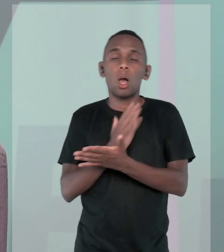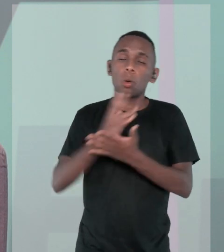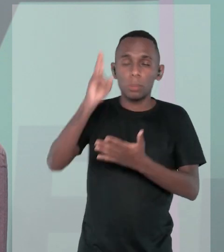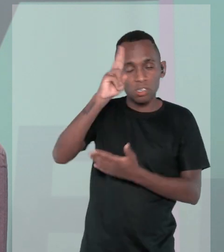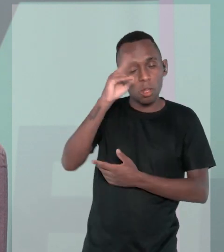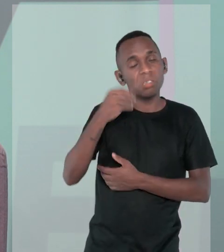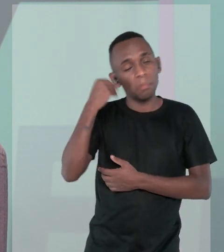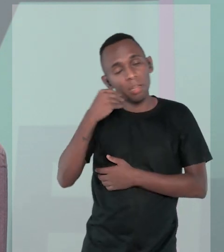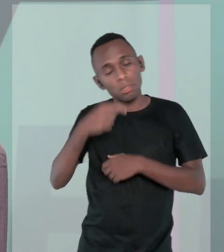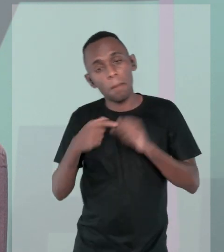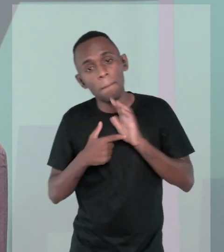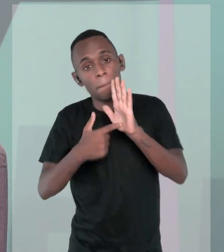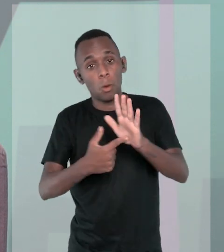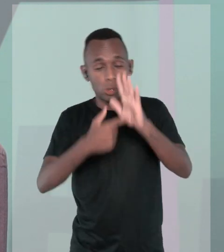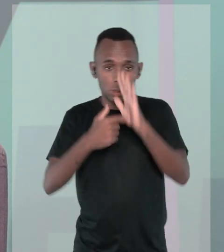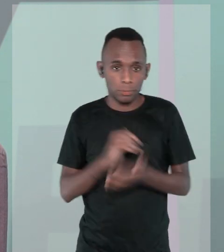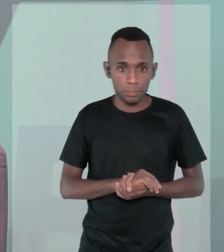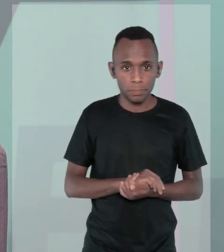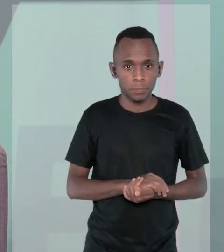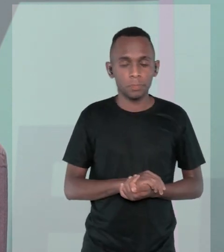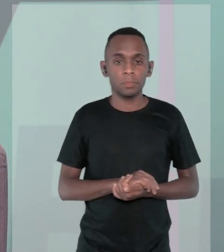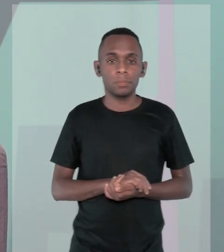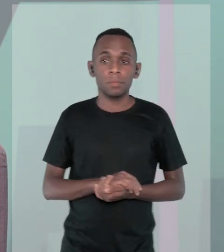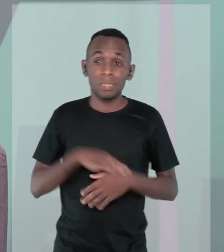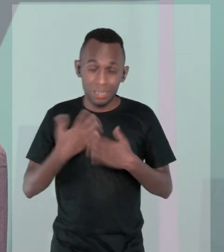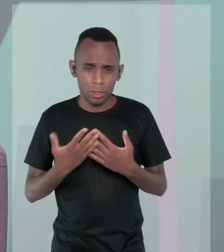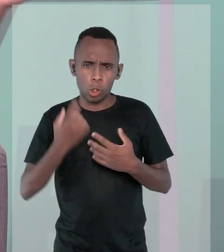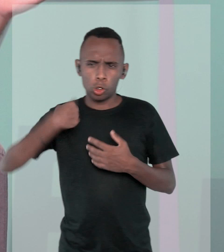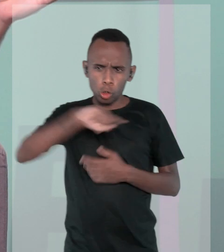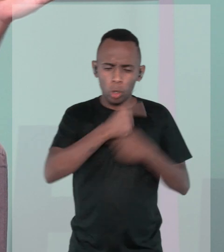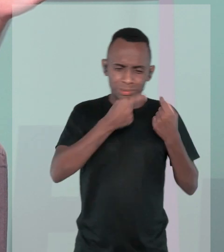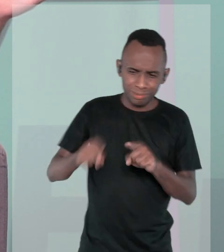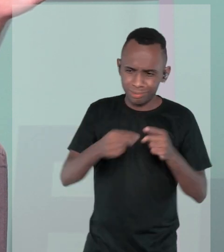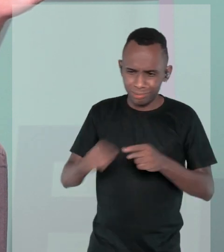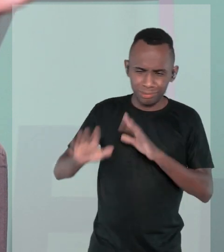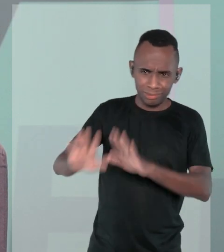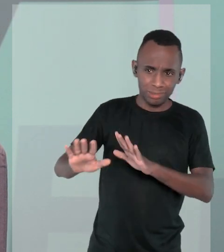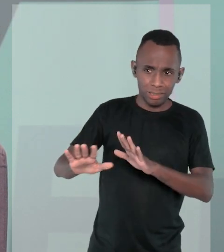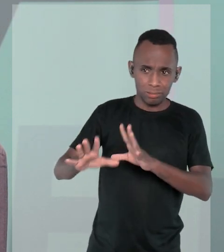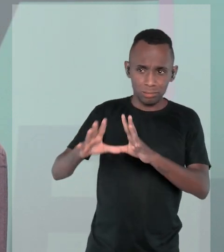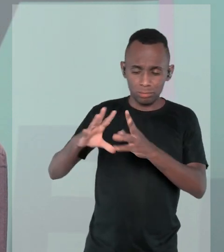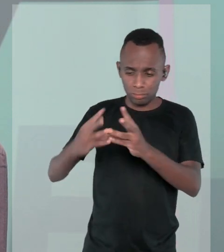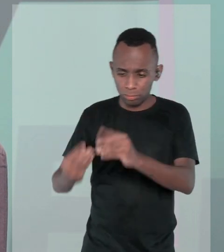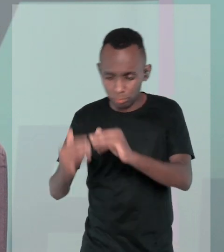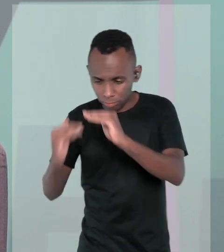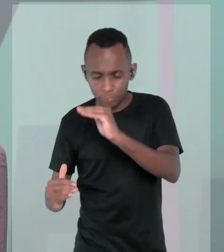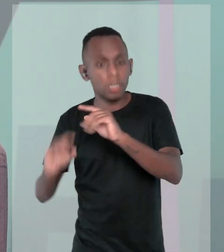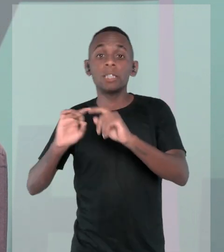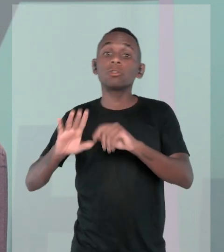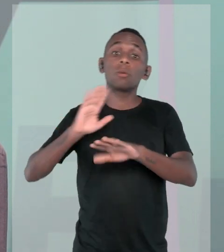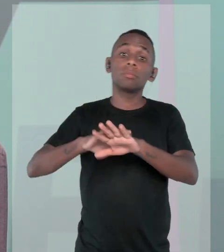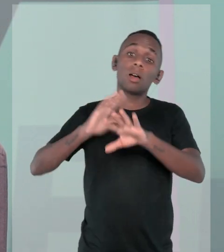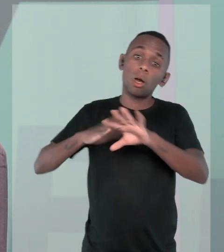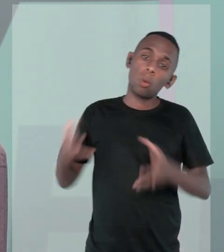assim. Agora, nós estamos aqui demonizando o cascateamento? Não, mas é só